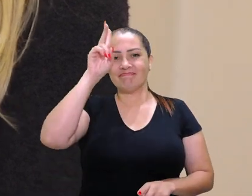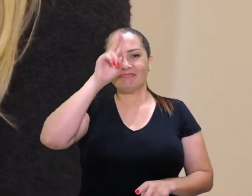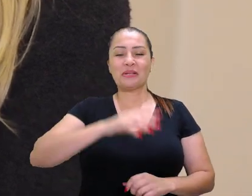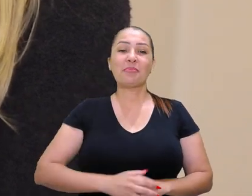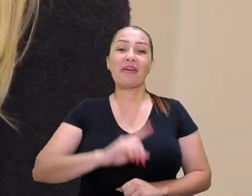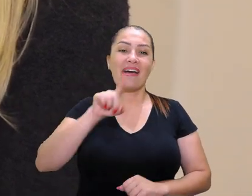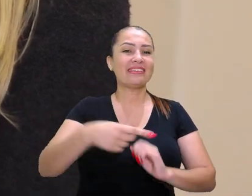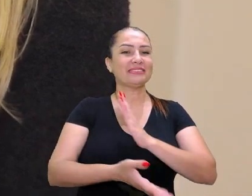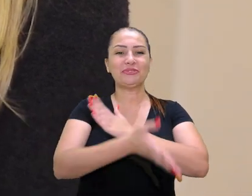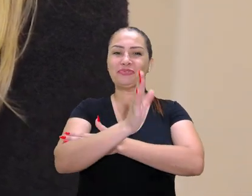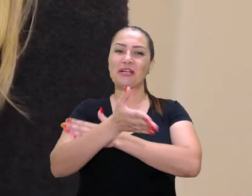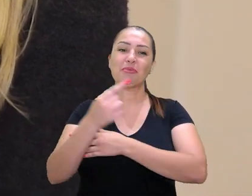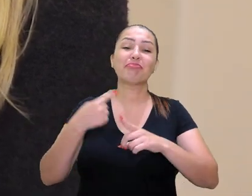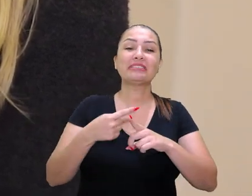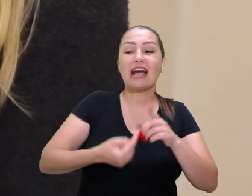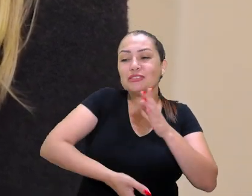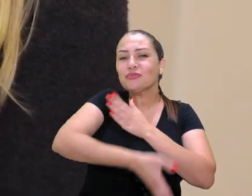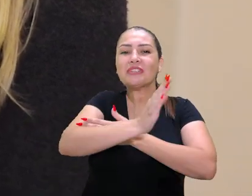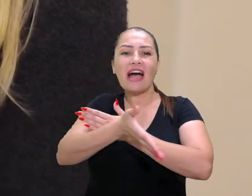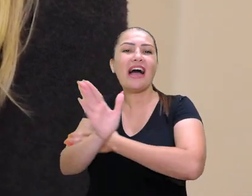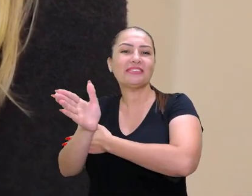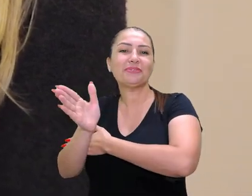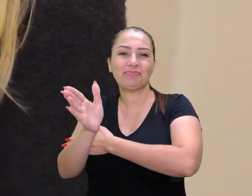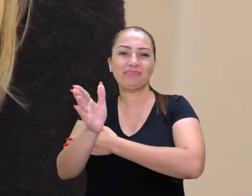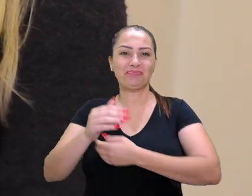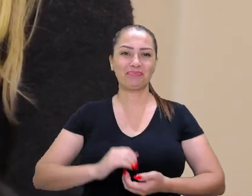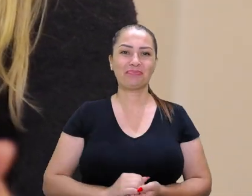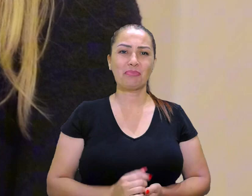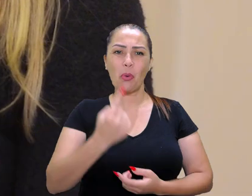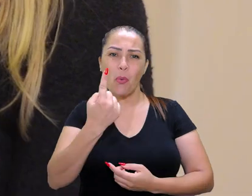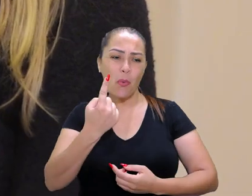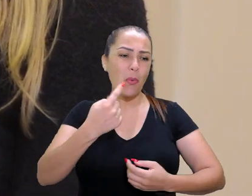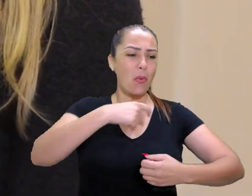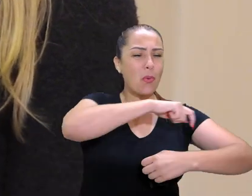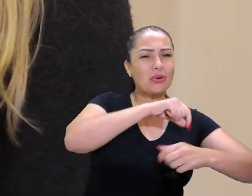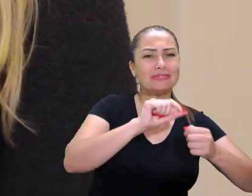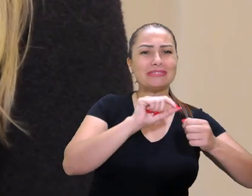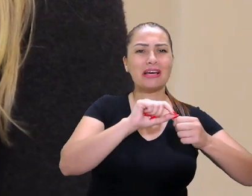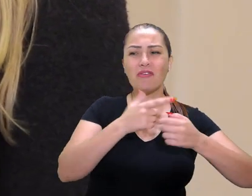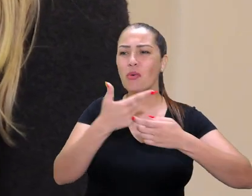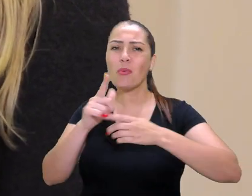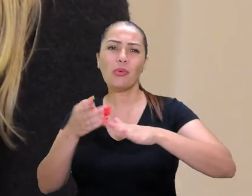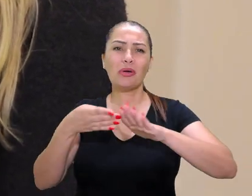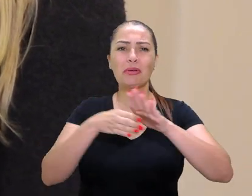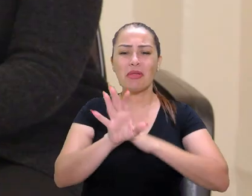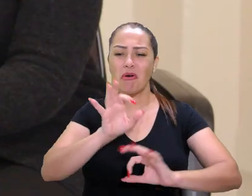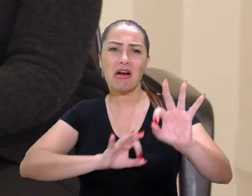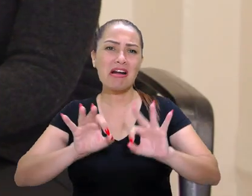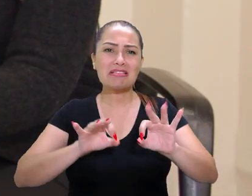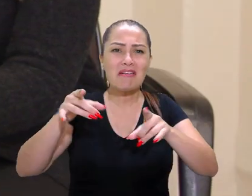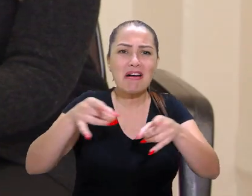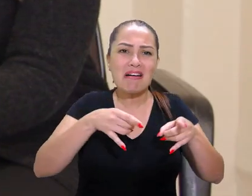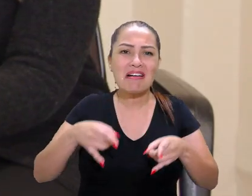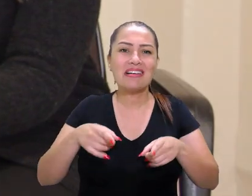das viagens, que nas viagens, né, um cozinhava, o outro adaptava ali onde a gente ia dormir, a